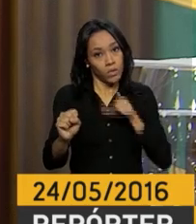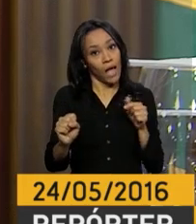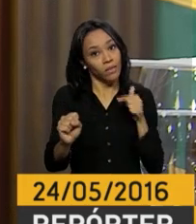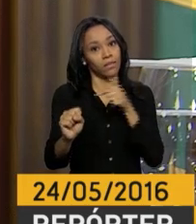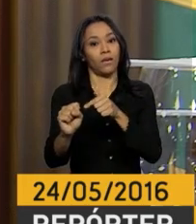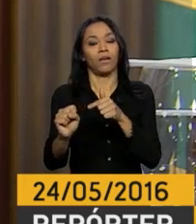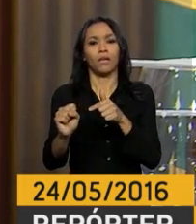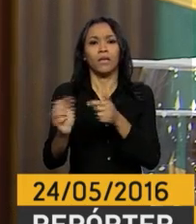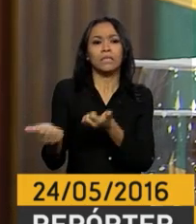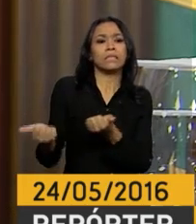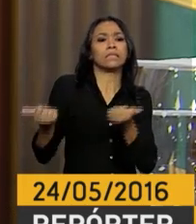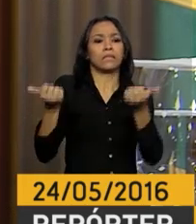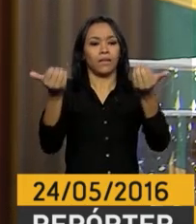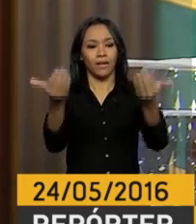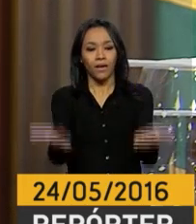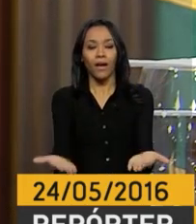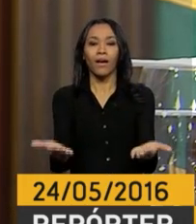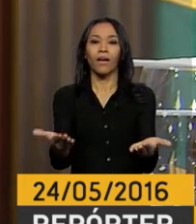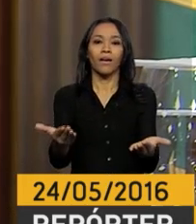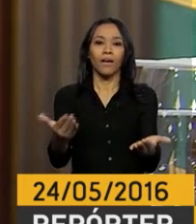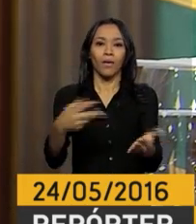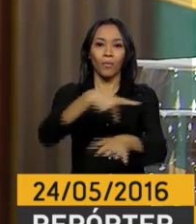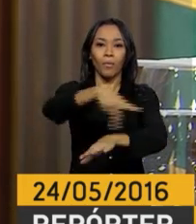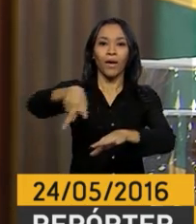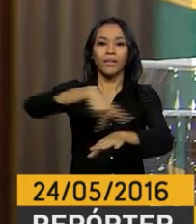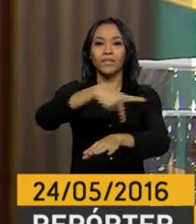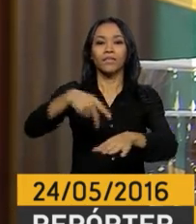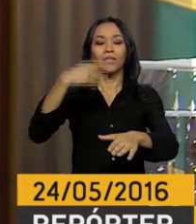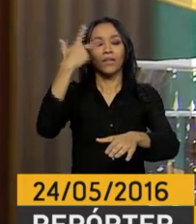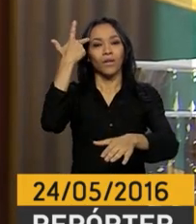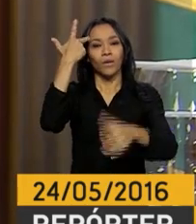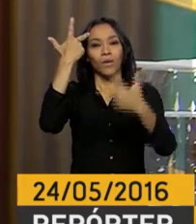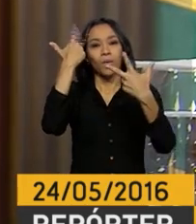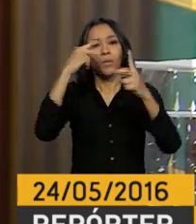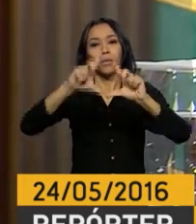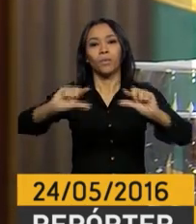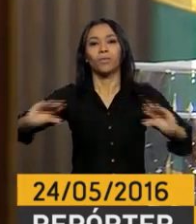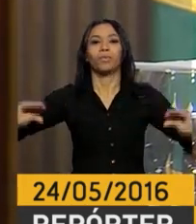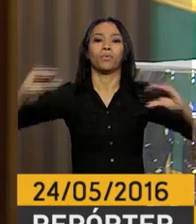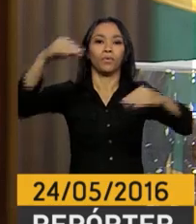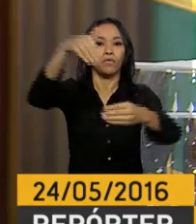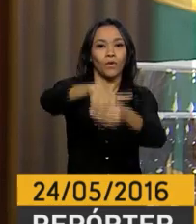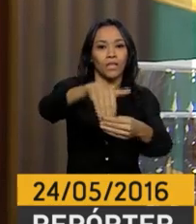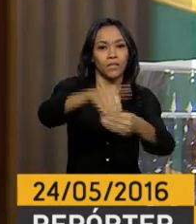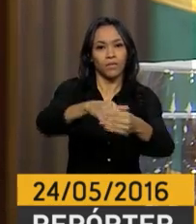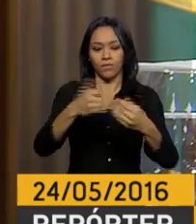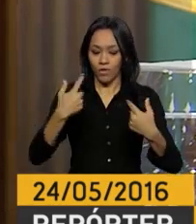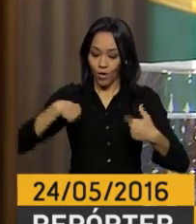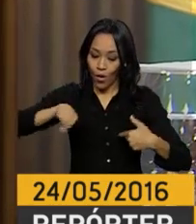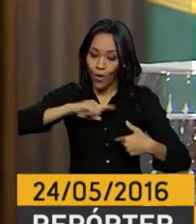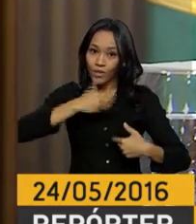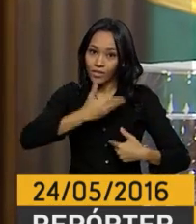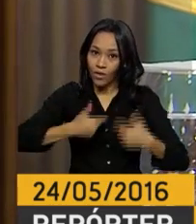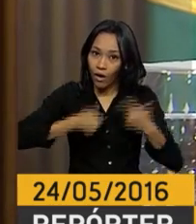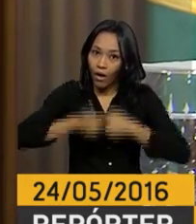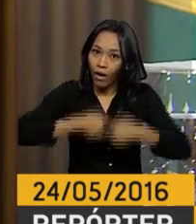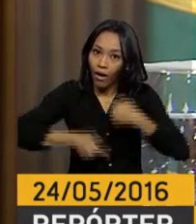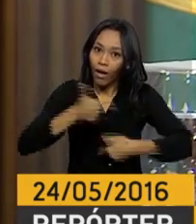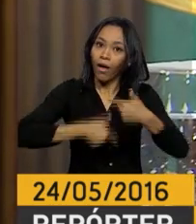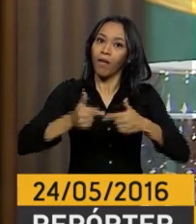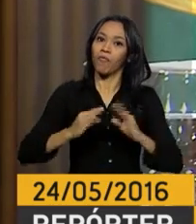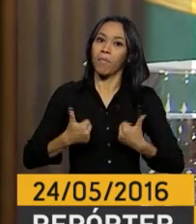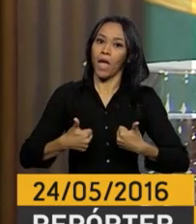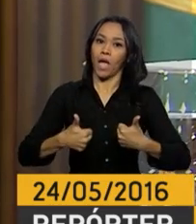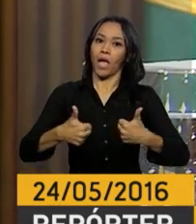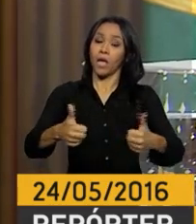entregar o país para uma eleição tranquila, nós teremos feito o nosso trabalho muito adequadamente. Por isso que eu insisto na tese